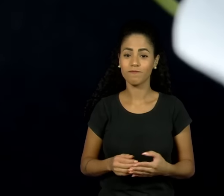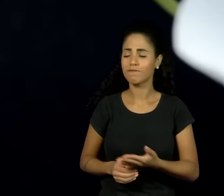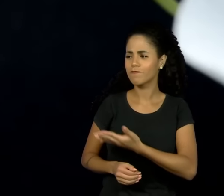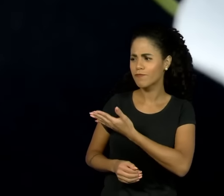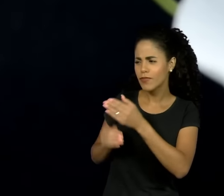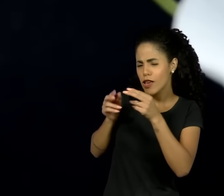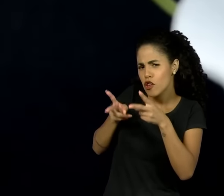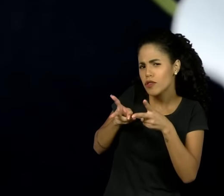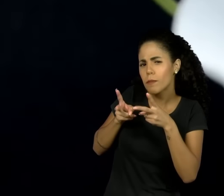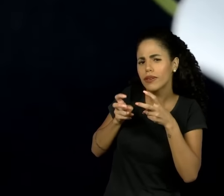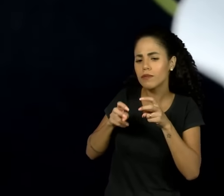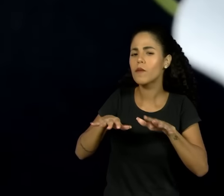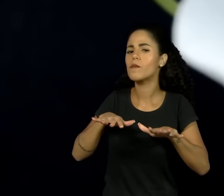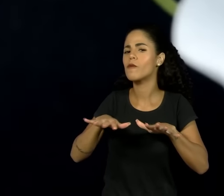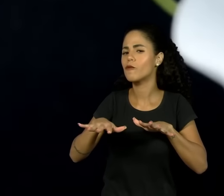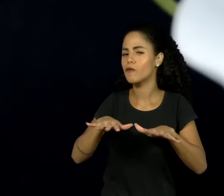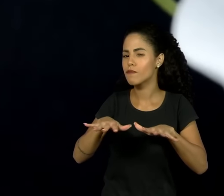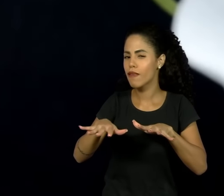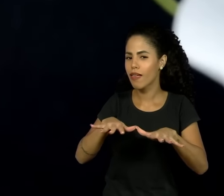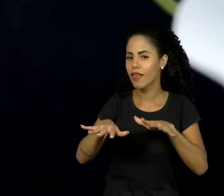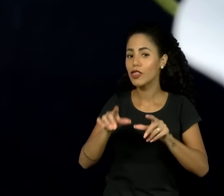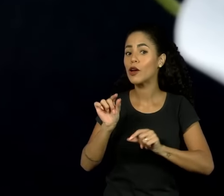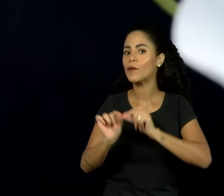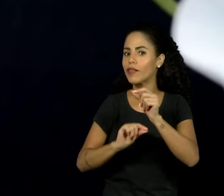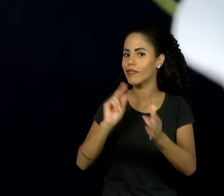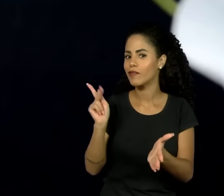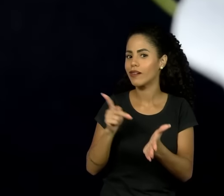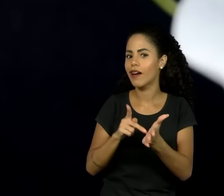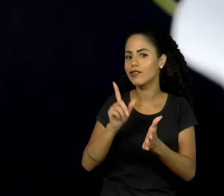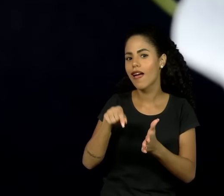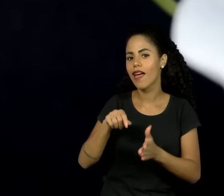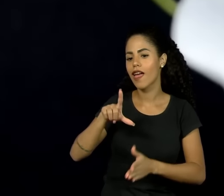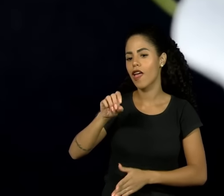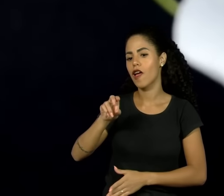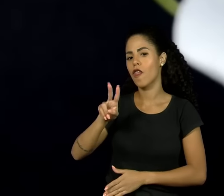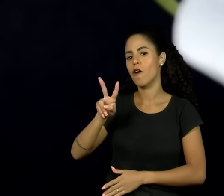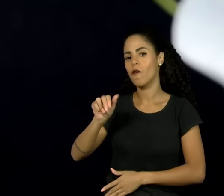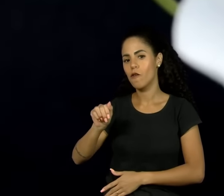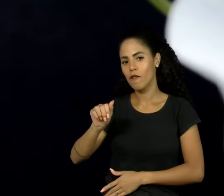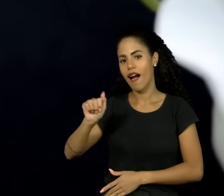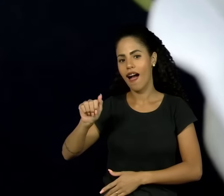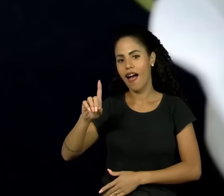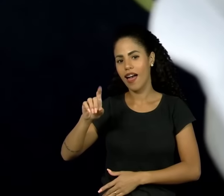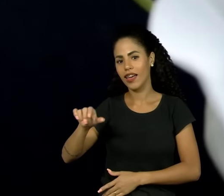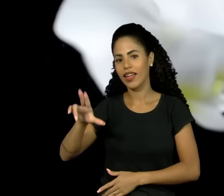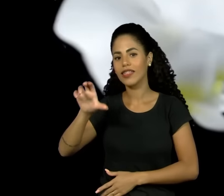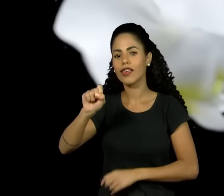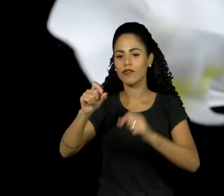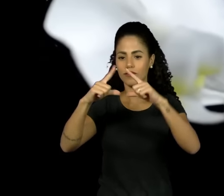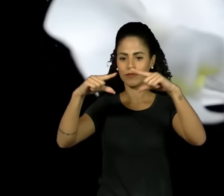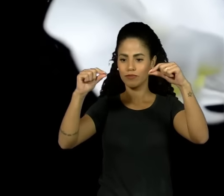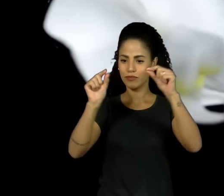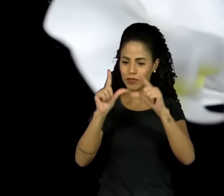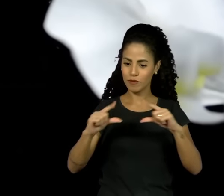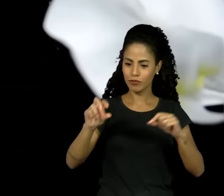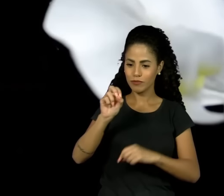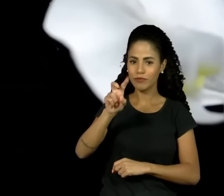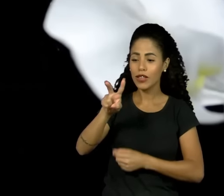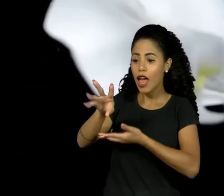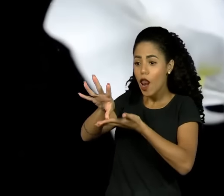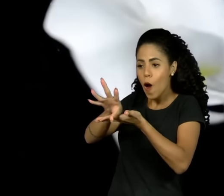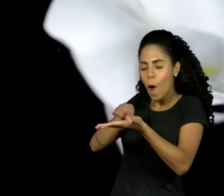Percebe que ela se movimenta? Na verdade, você está vendo um louva-a-Deus orquídea, um inseto raro que imita a